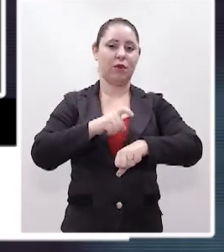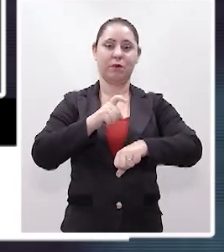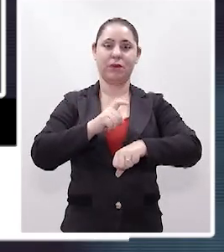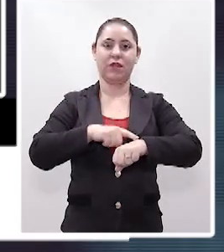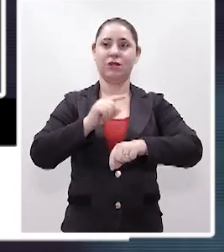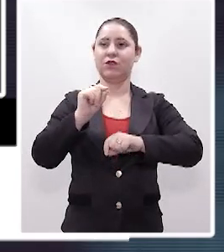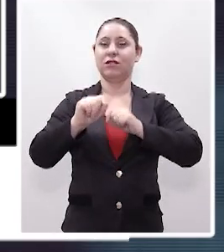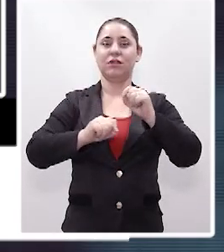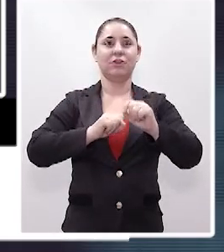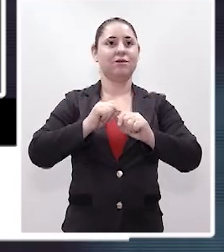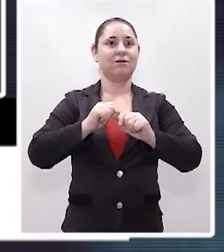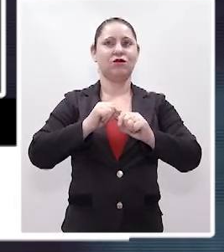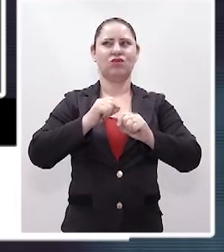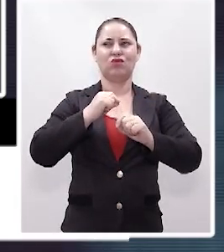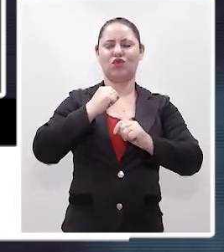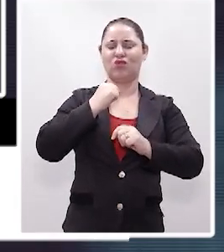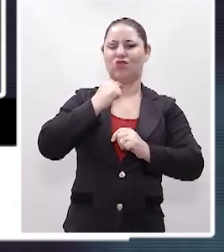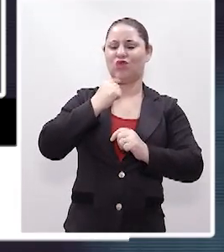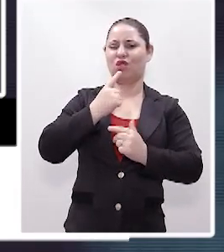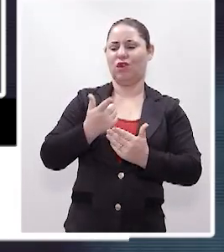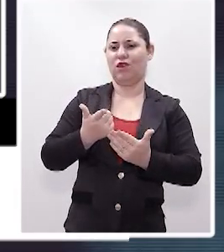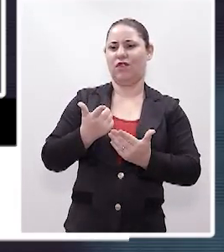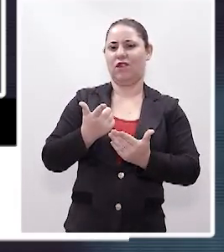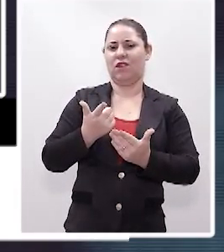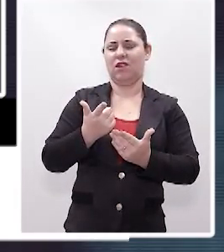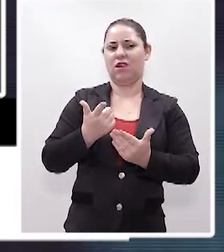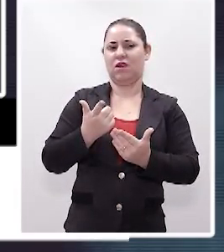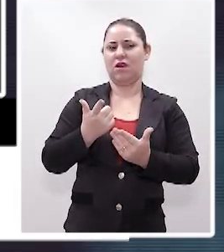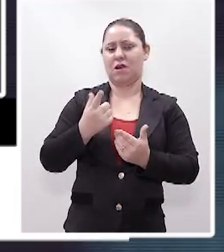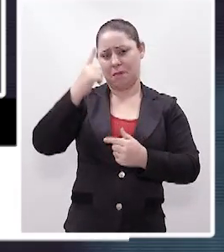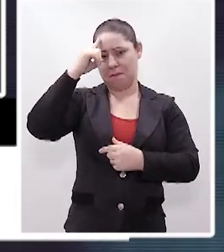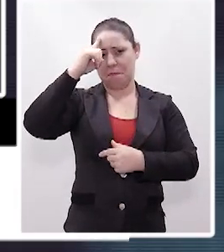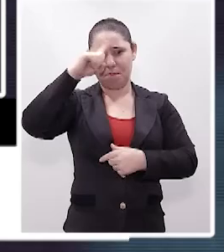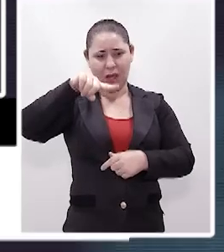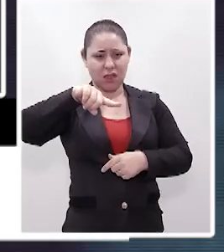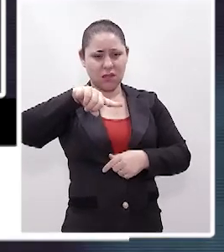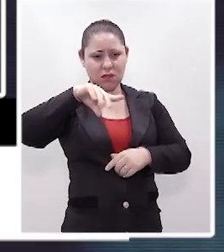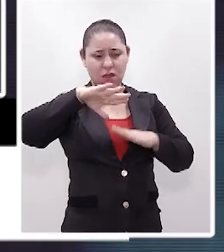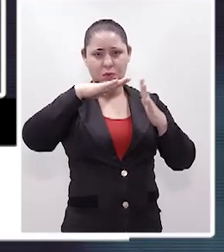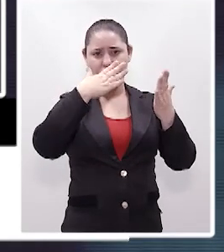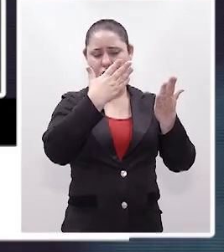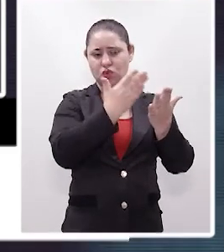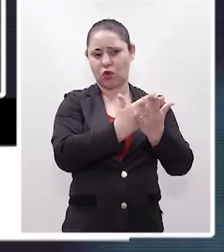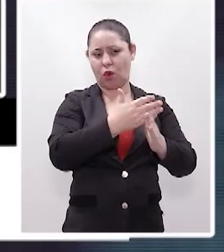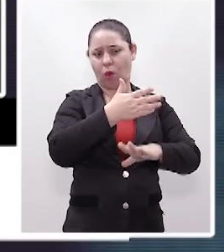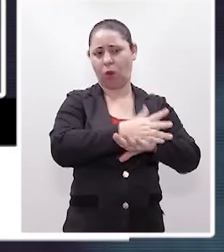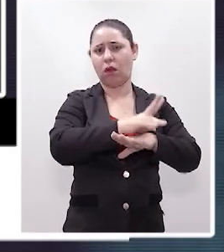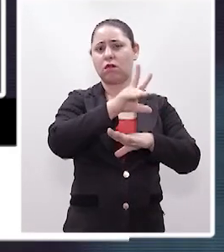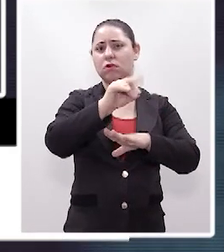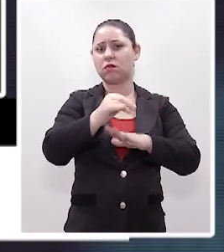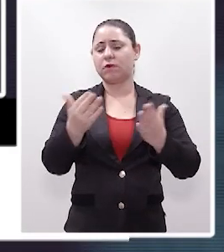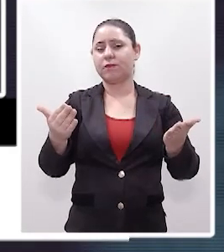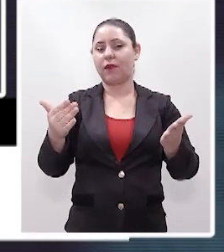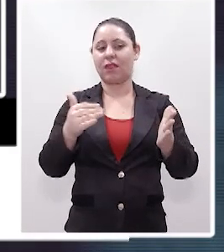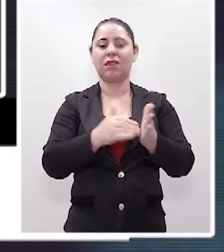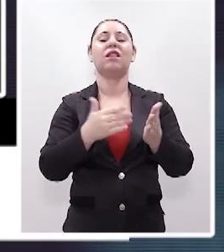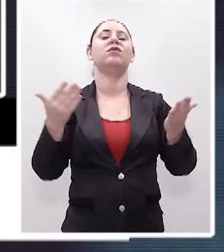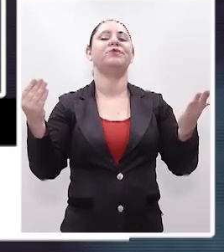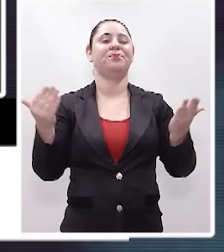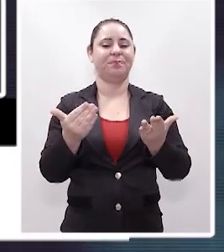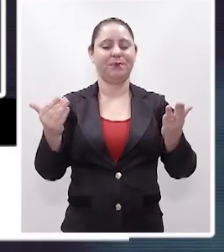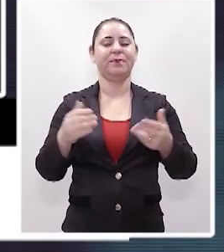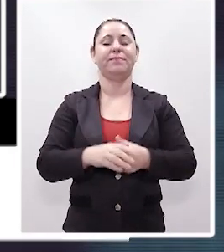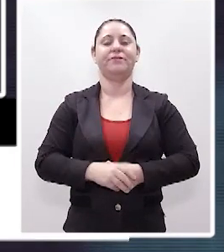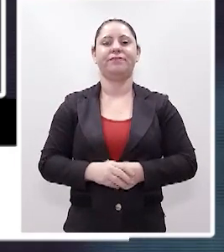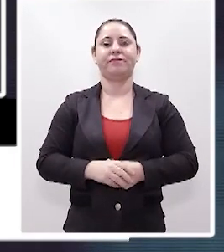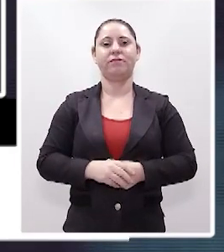momento de dúvida. E aí, a gente manda ou não manda? Até hoje, né? Até